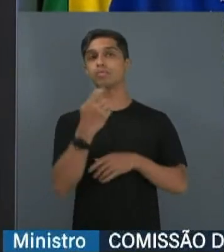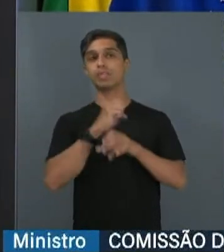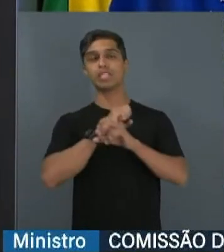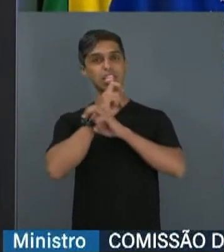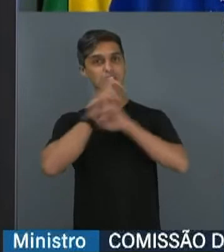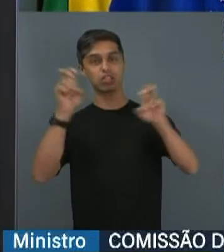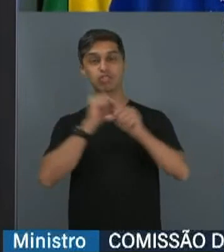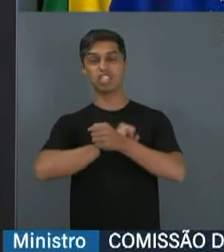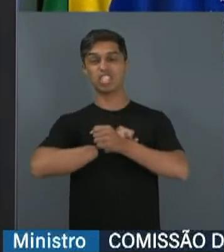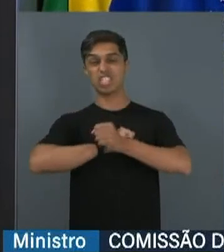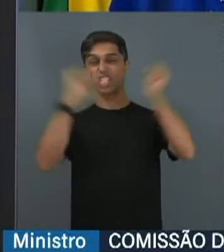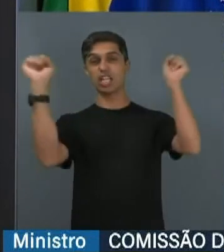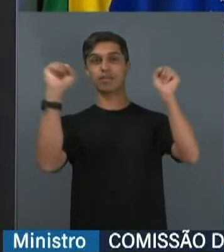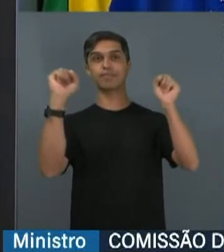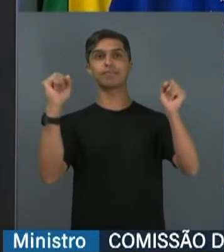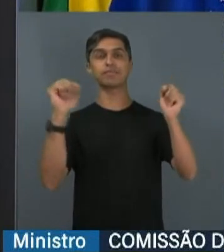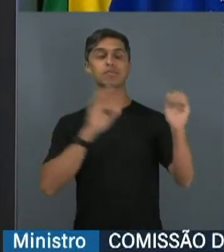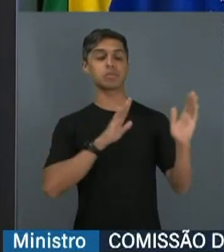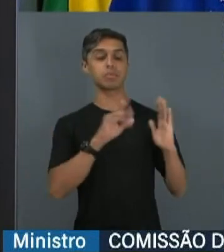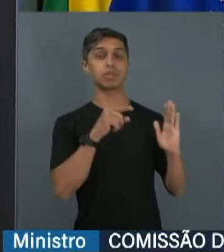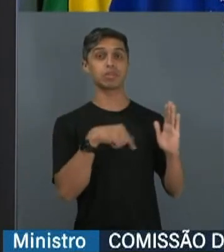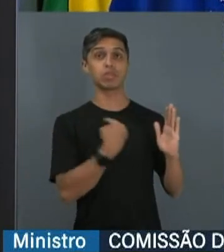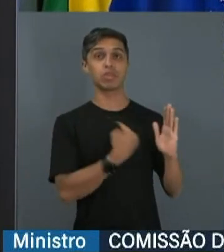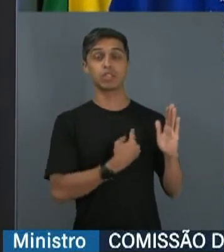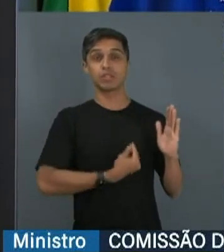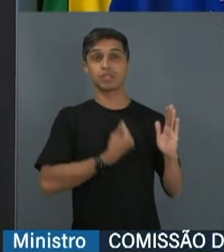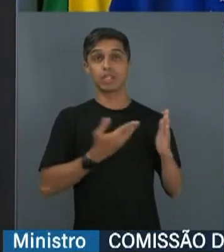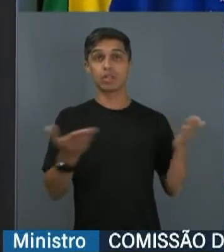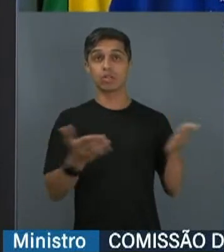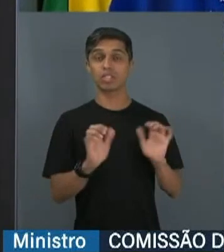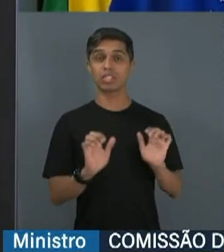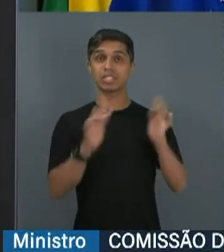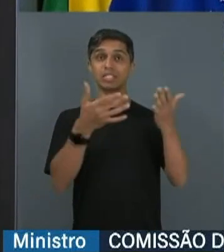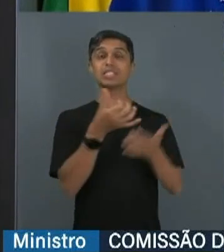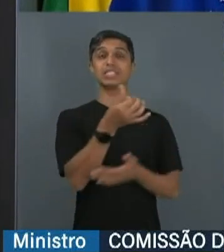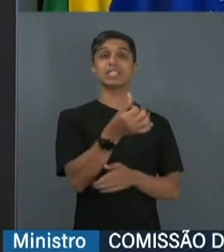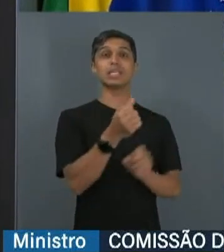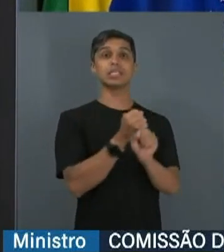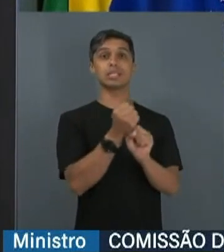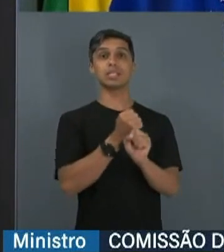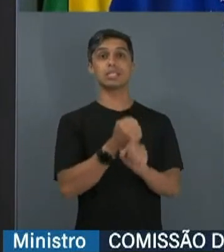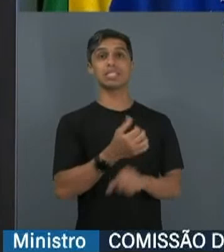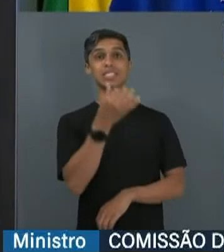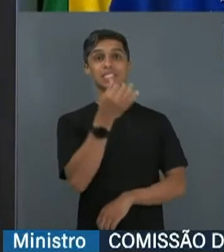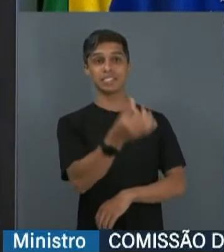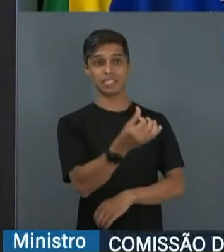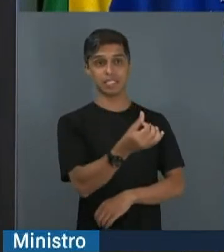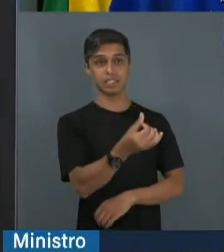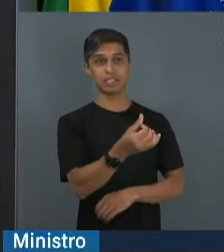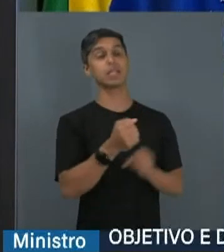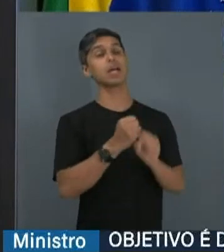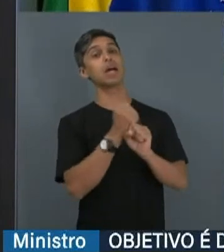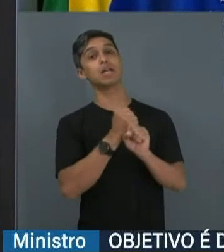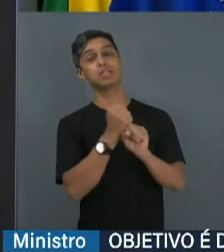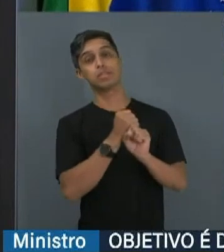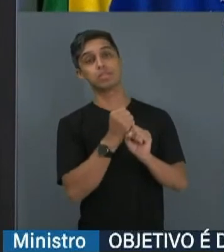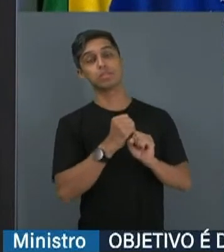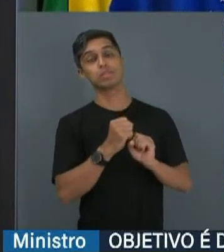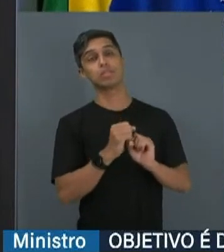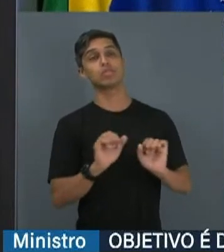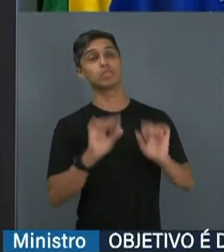justamente no período onde nós estamos comemorando 6 anos, 6,